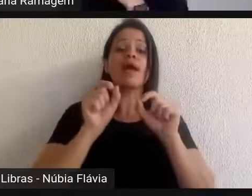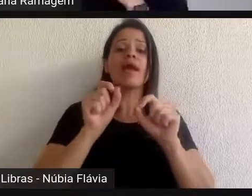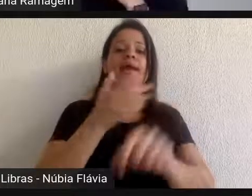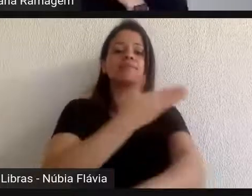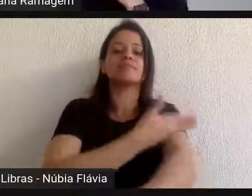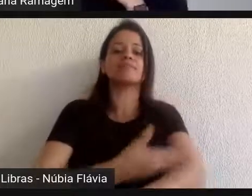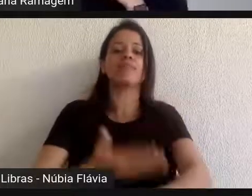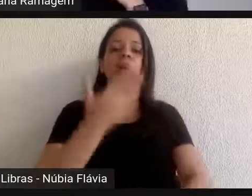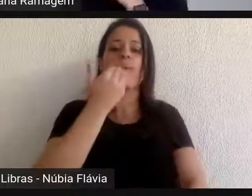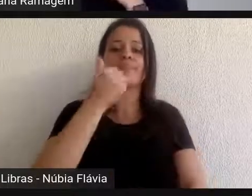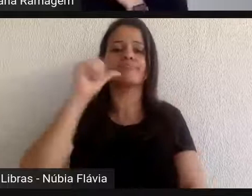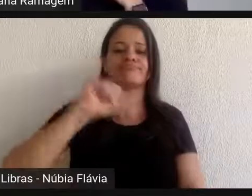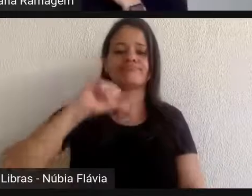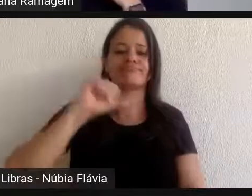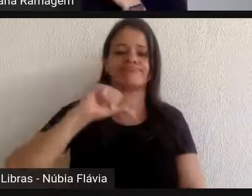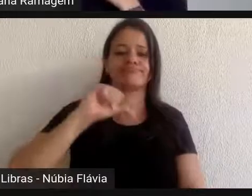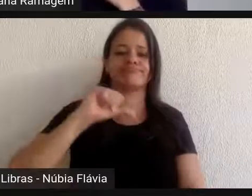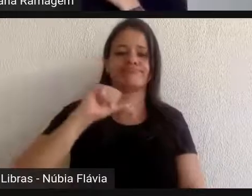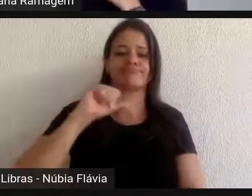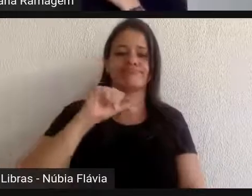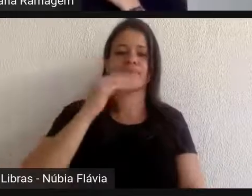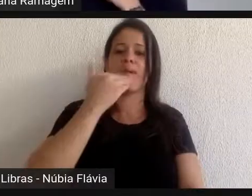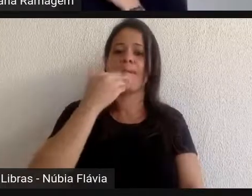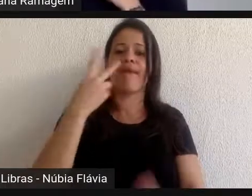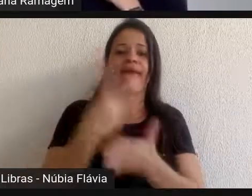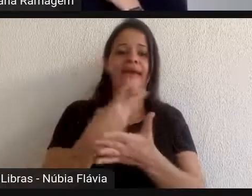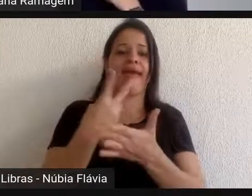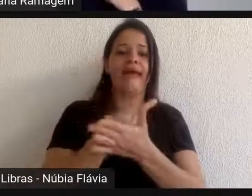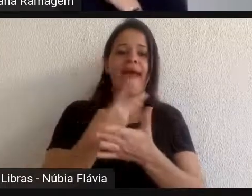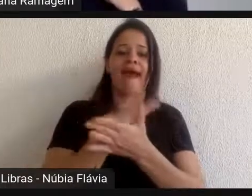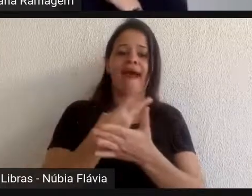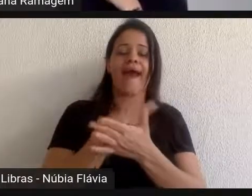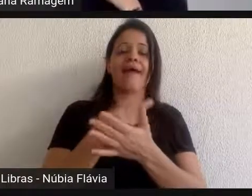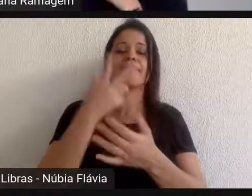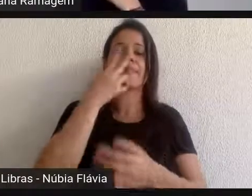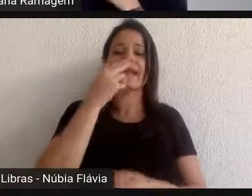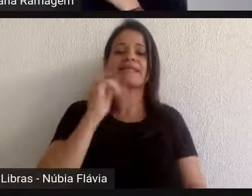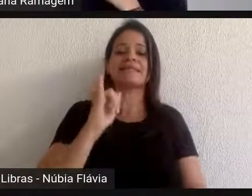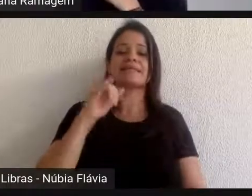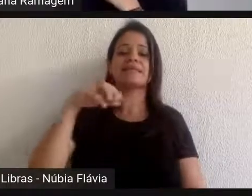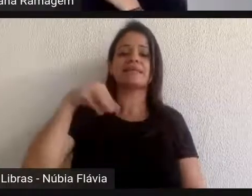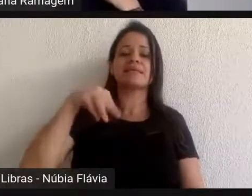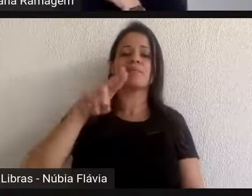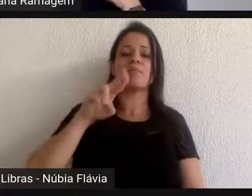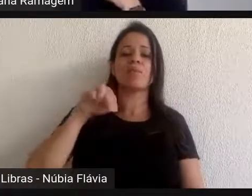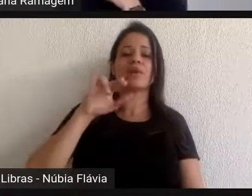padrão alimentar, né, com muito alimento processado, que leva,